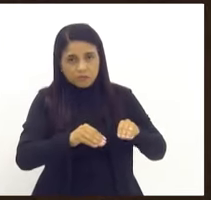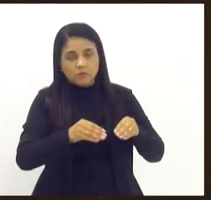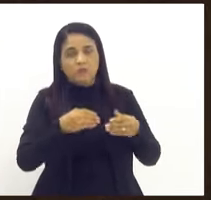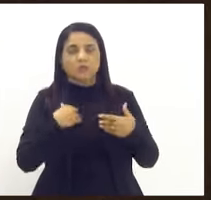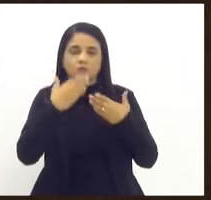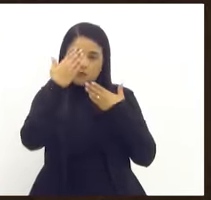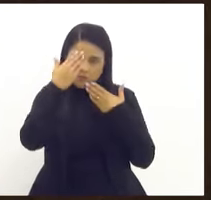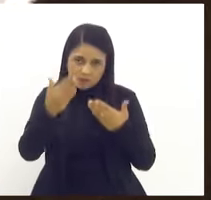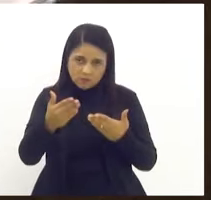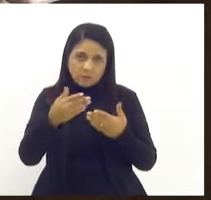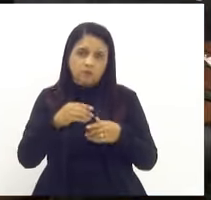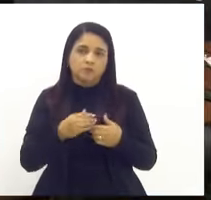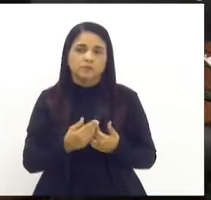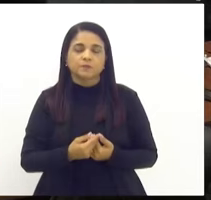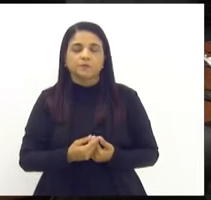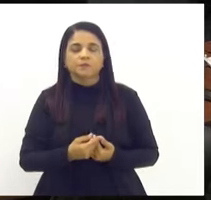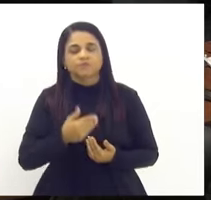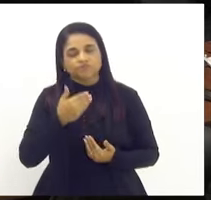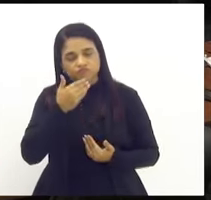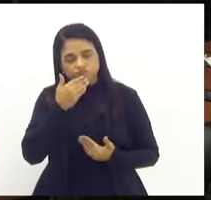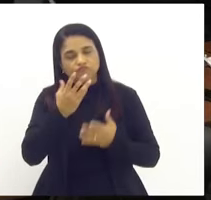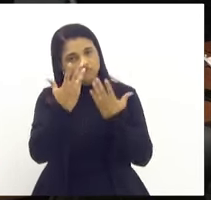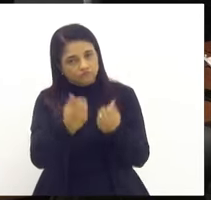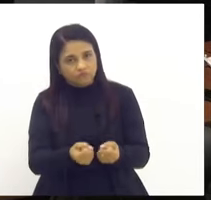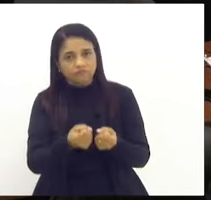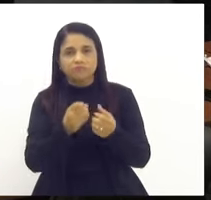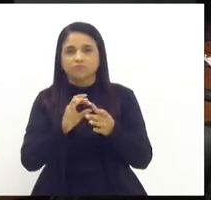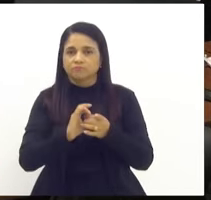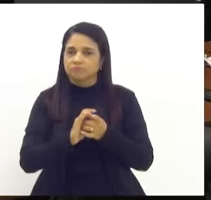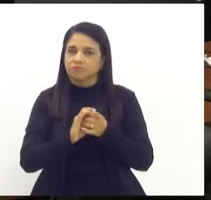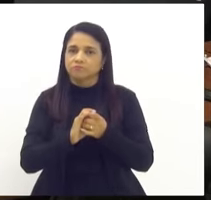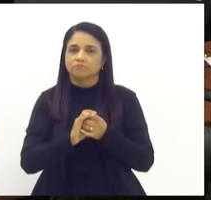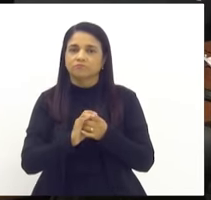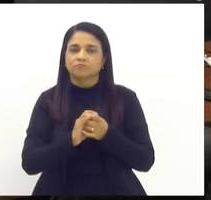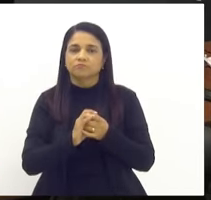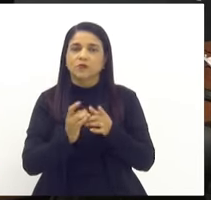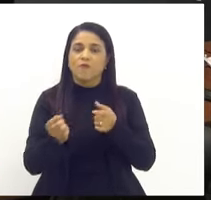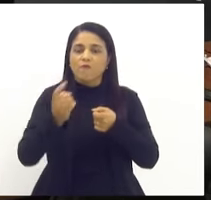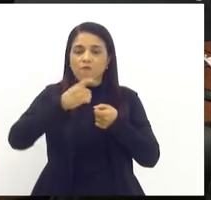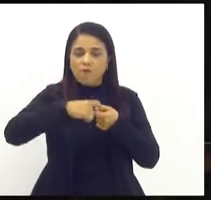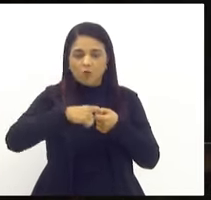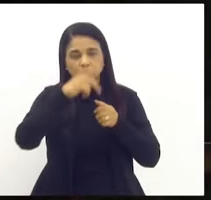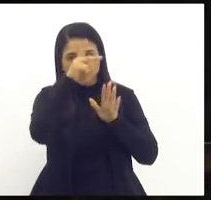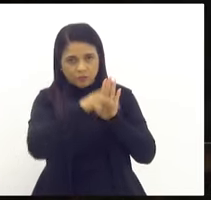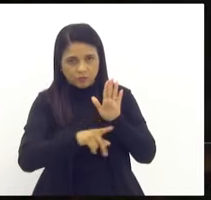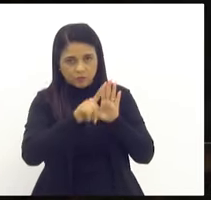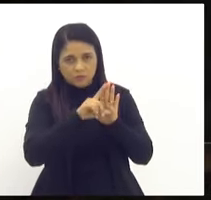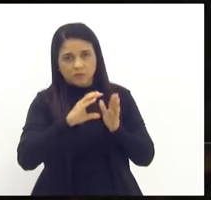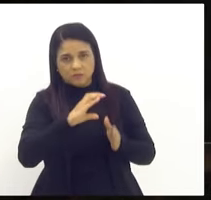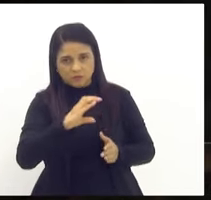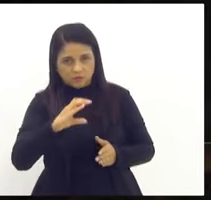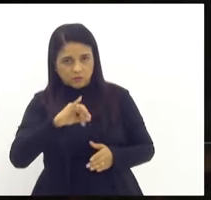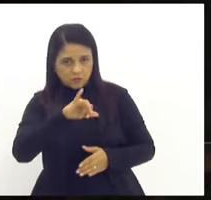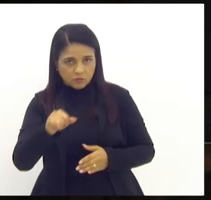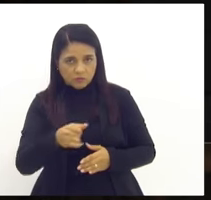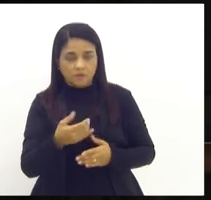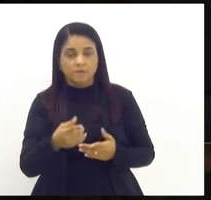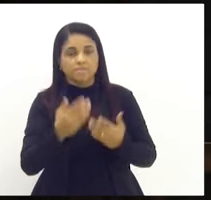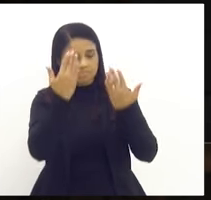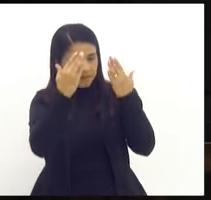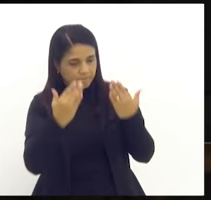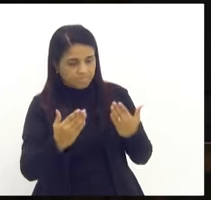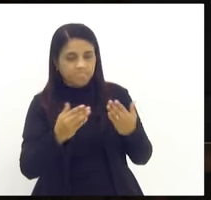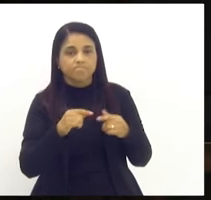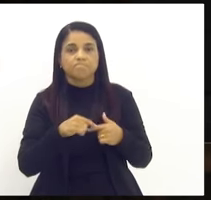excelência Sem problema deferido pedido de vossa excelência está remetido a ccj gostaria da noen de vossas